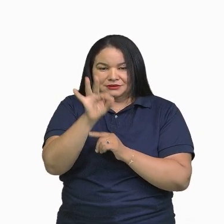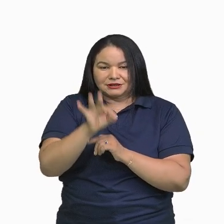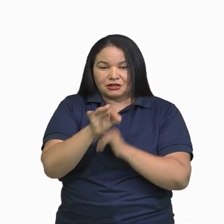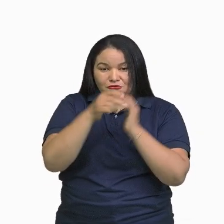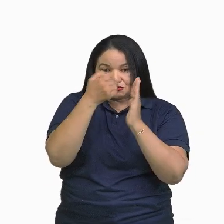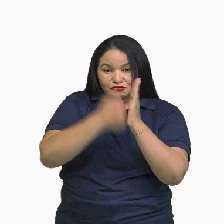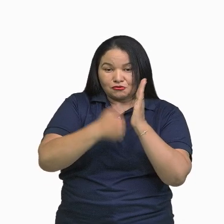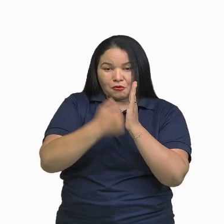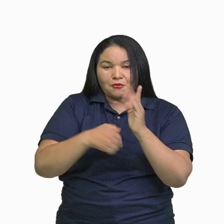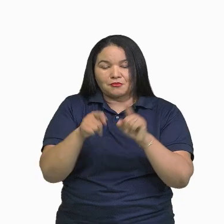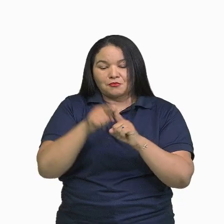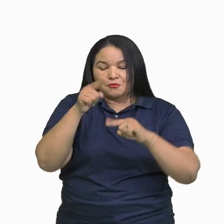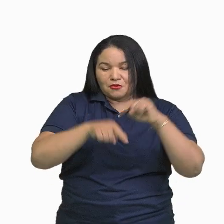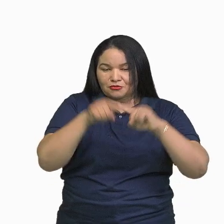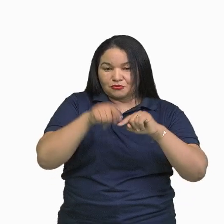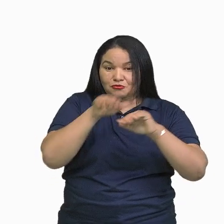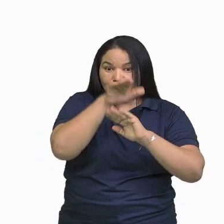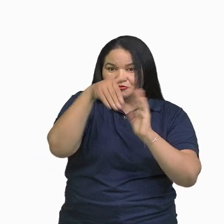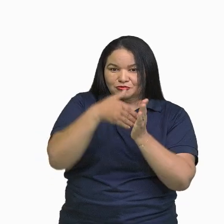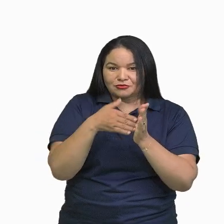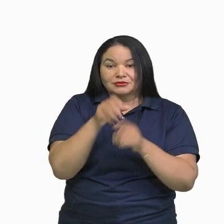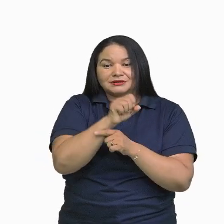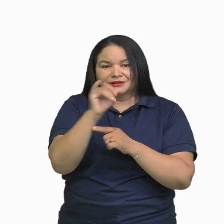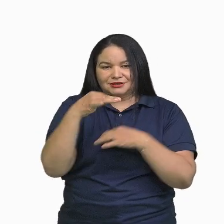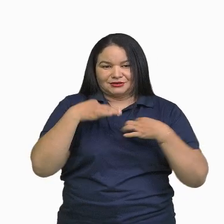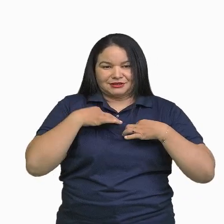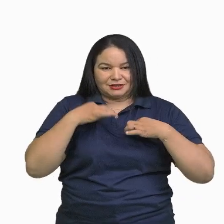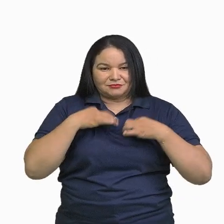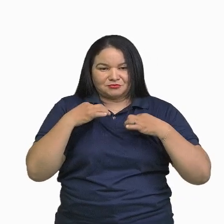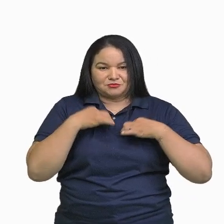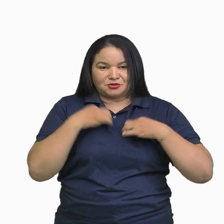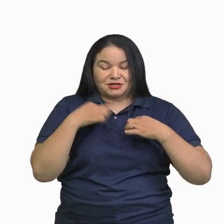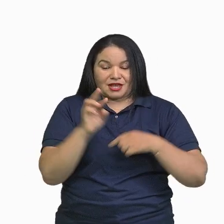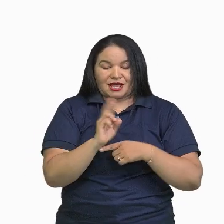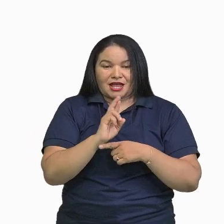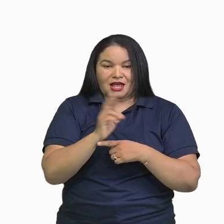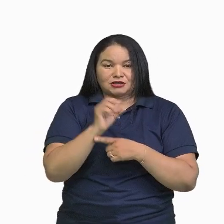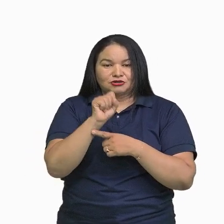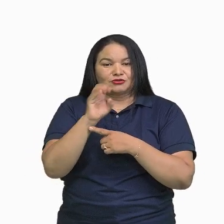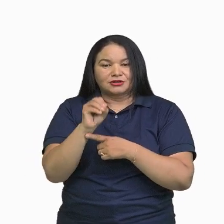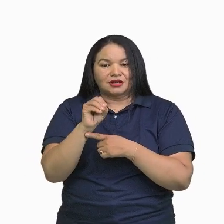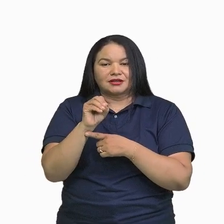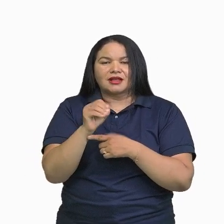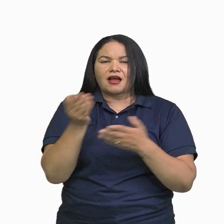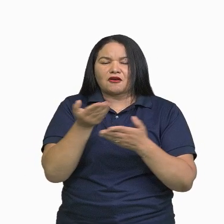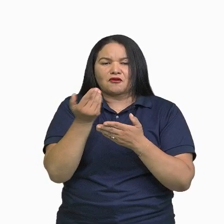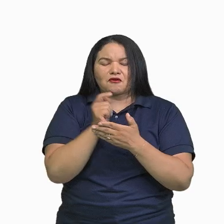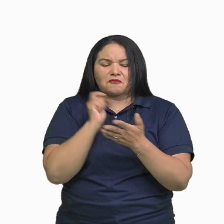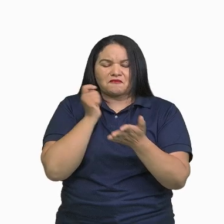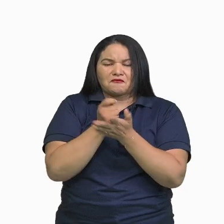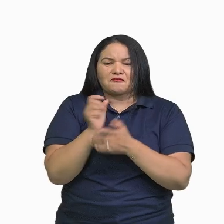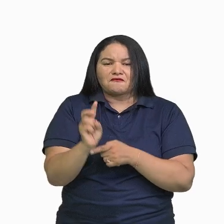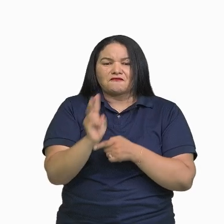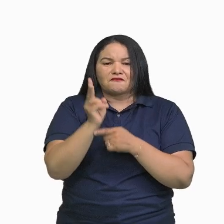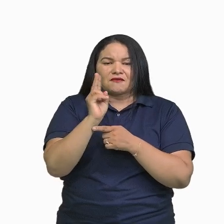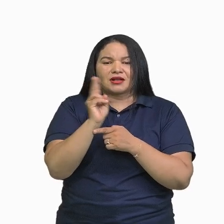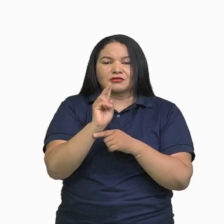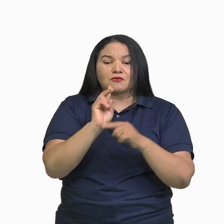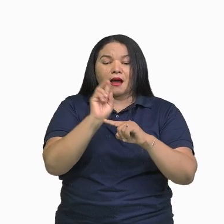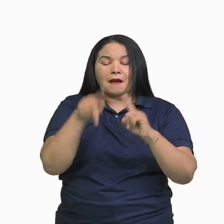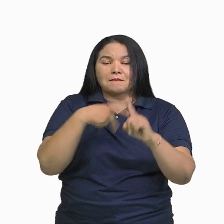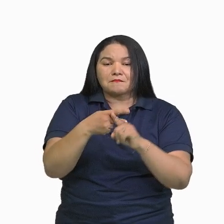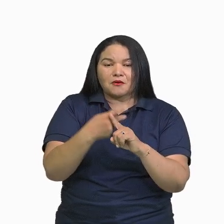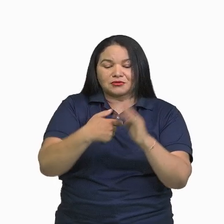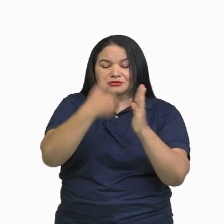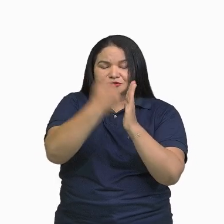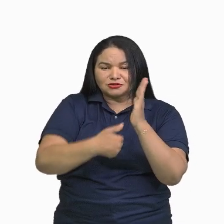seus produtos. Se uma camiseta custa R$ 80, qual será o preço da camiseta após o desconto? Você